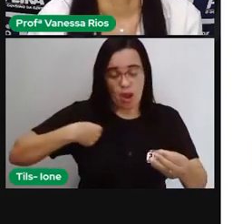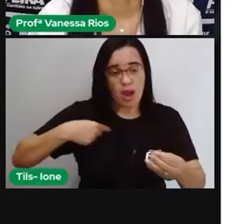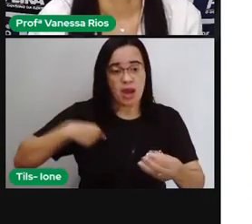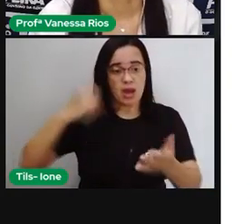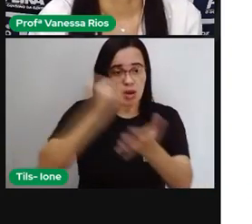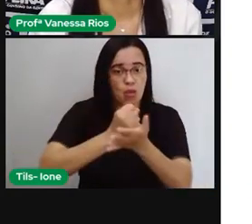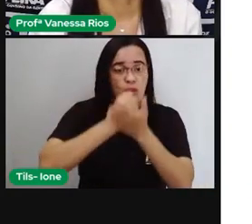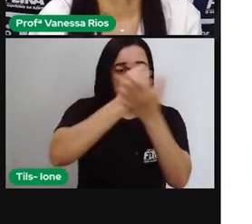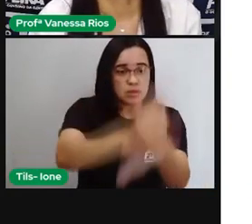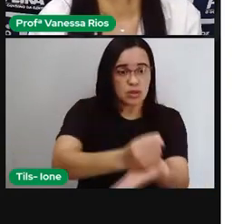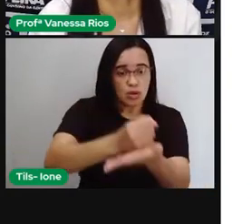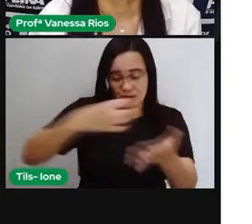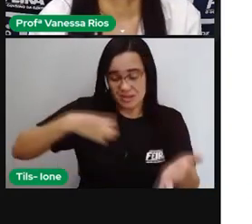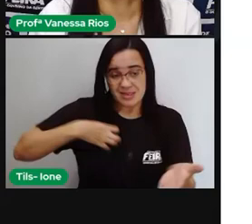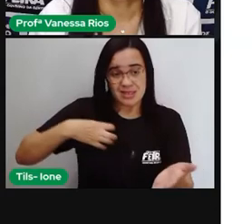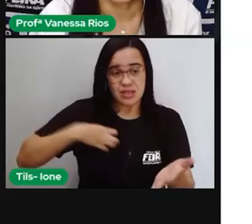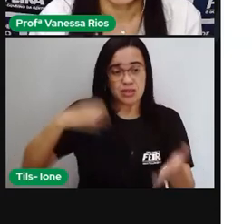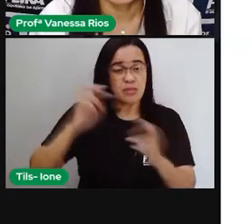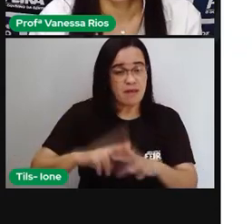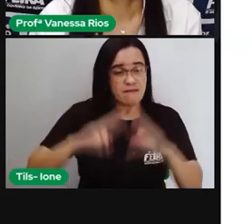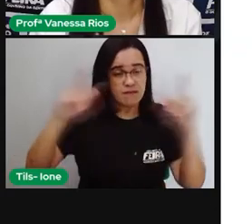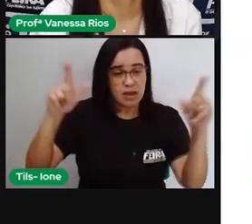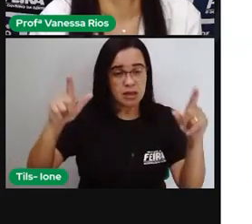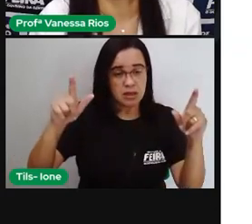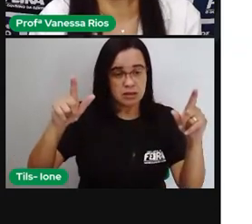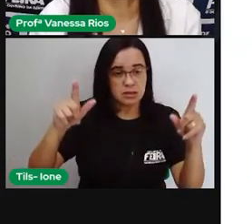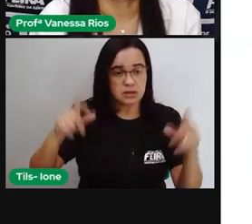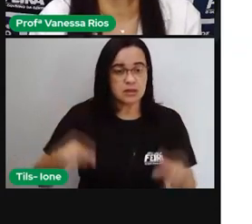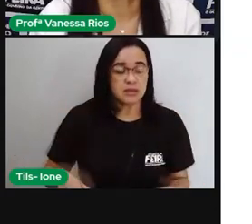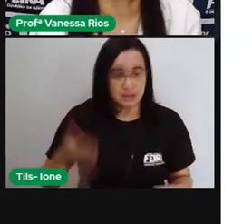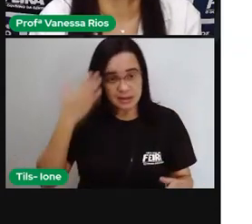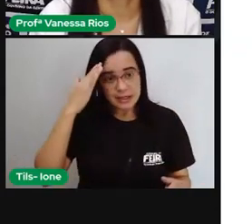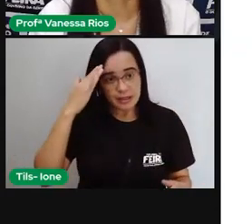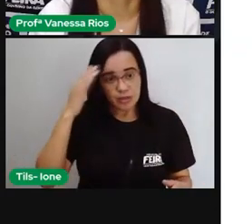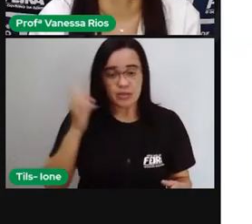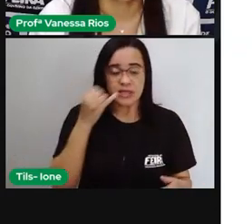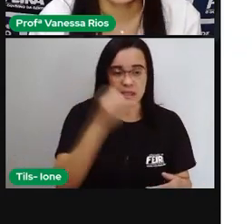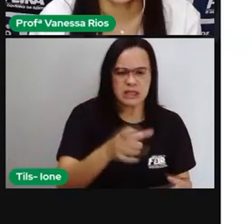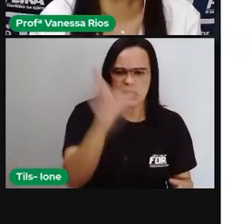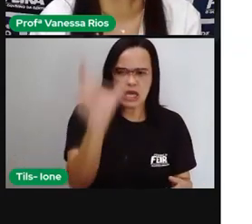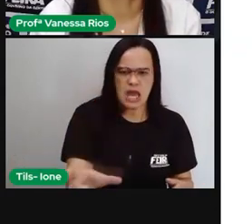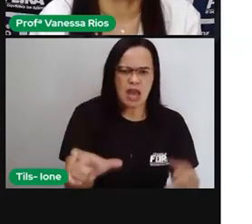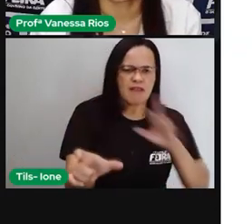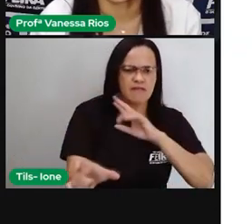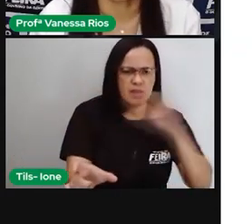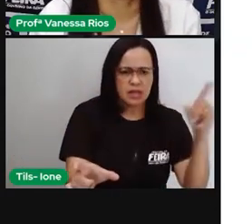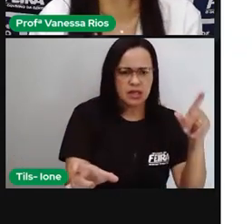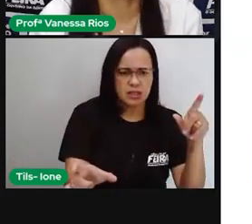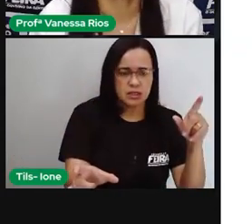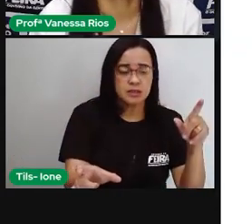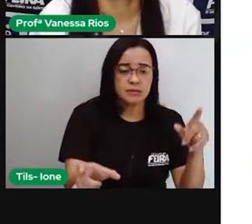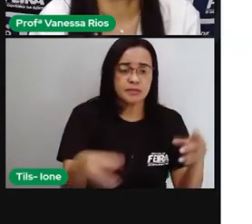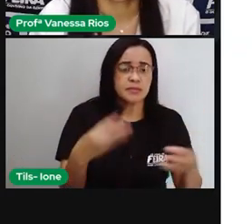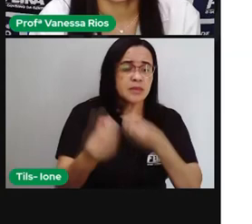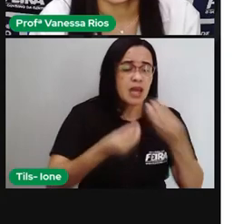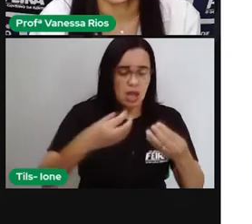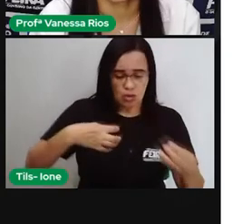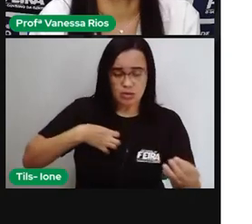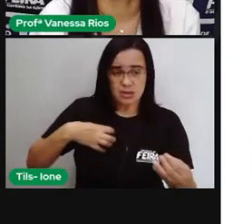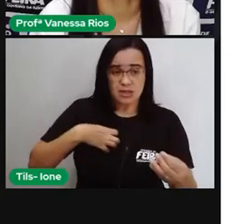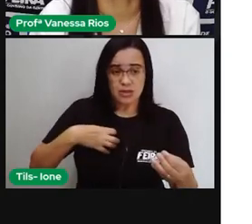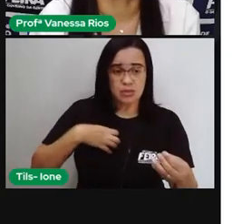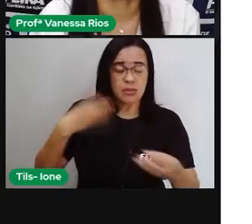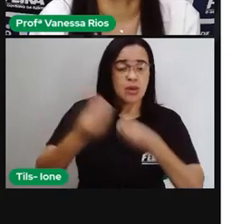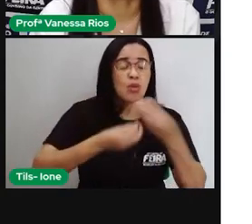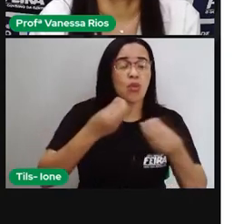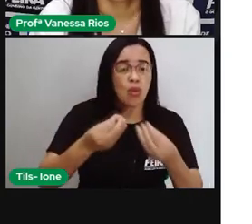para ter um sentimento diferente em relação ao outro, quando esse outro é diferente. E ele vai ser diferente, né? Não existe ninguém